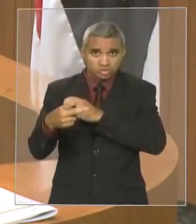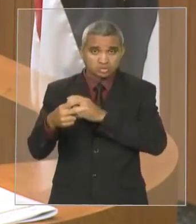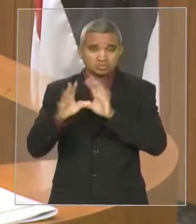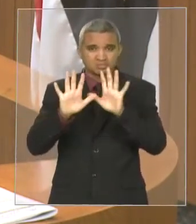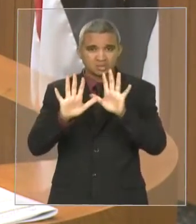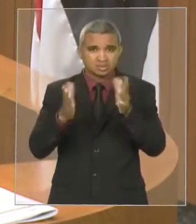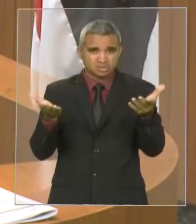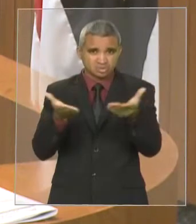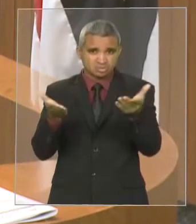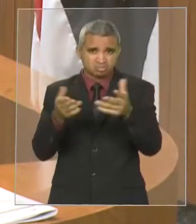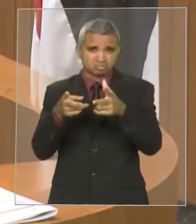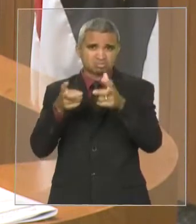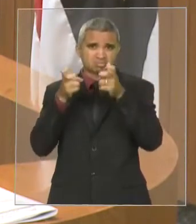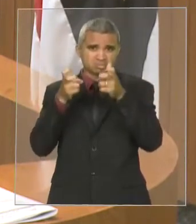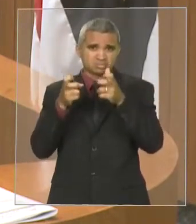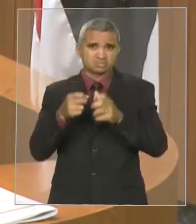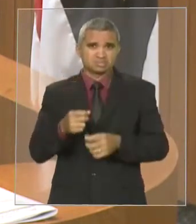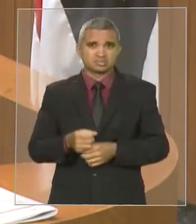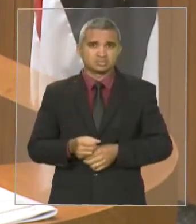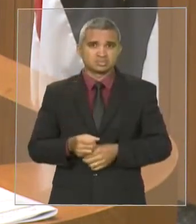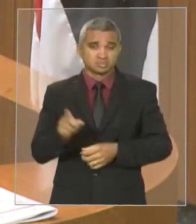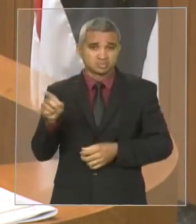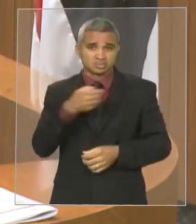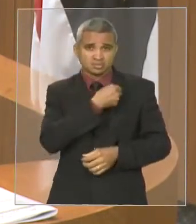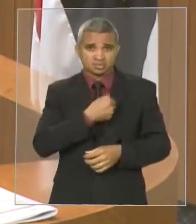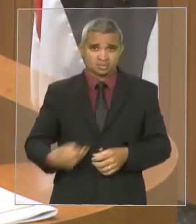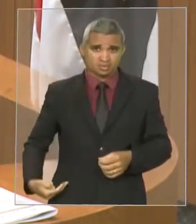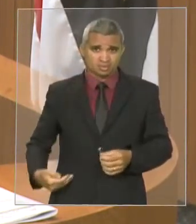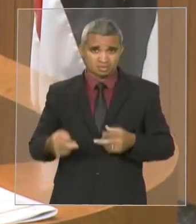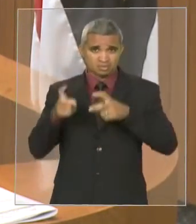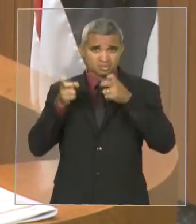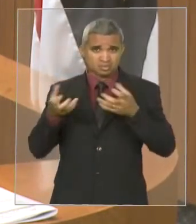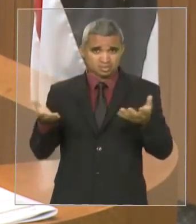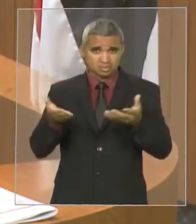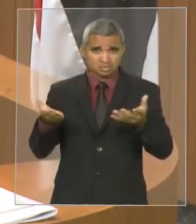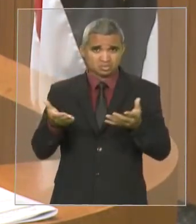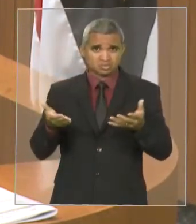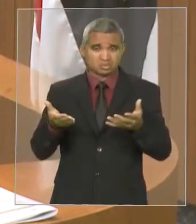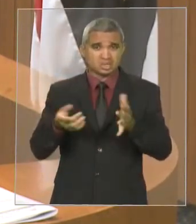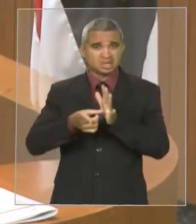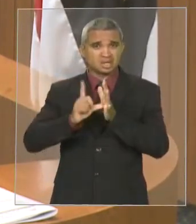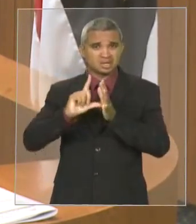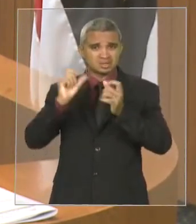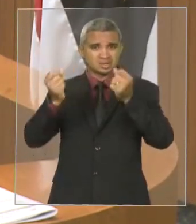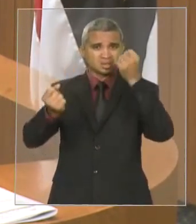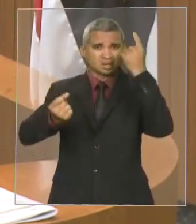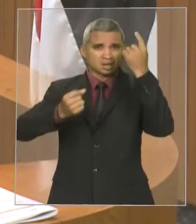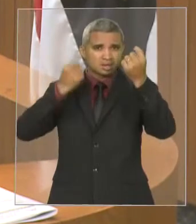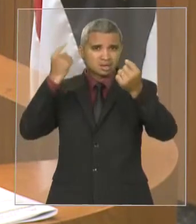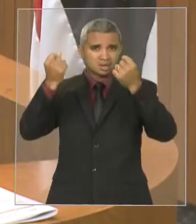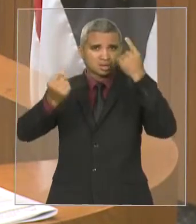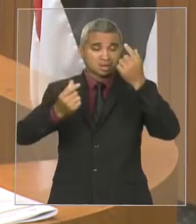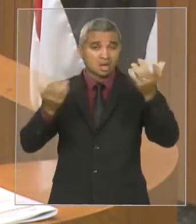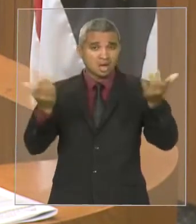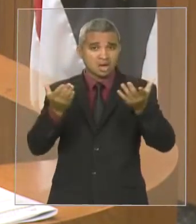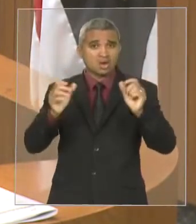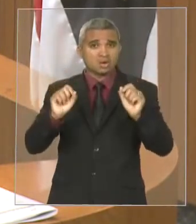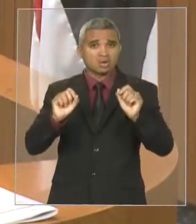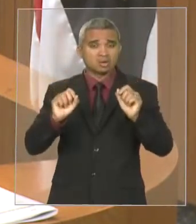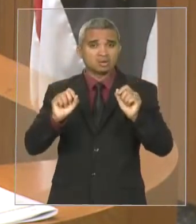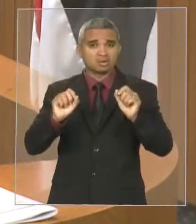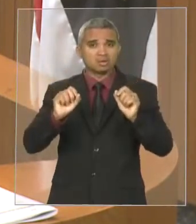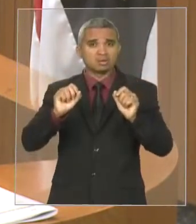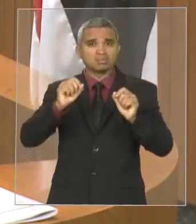hoje, no atual governo, é que o que era exceção virou regra. Ora, estou trazendo os dados